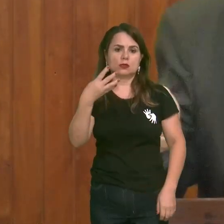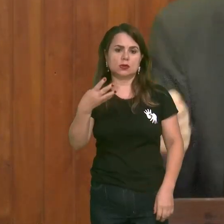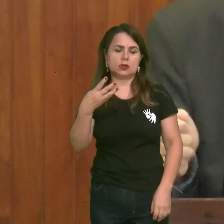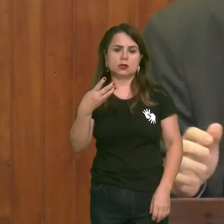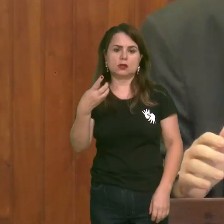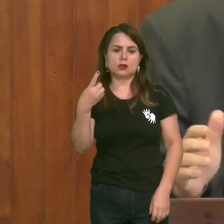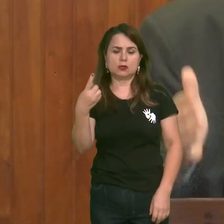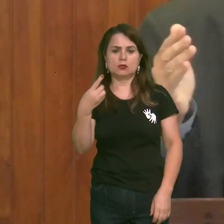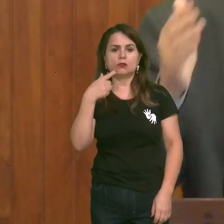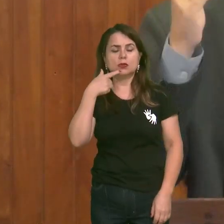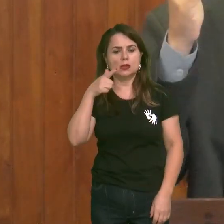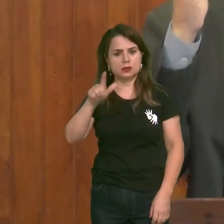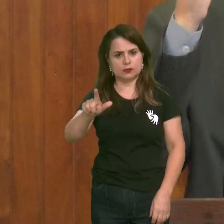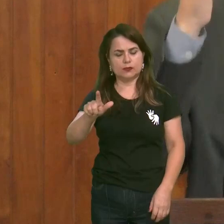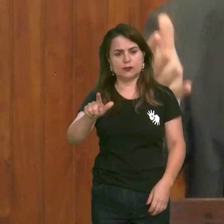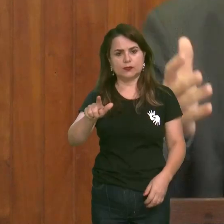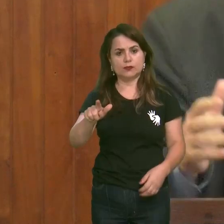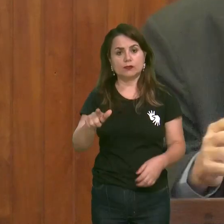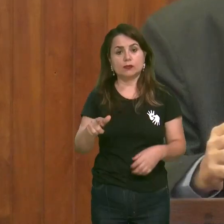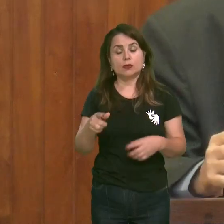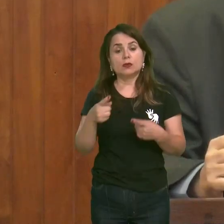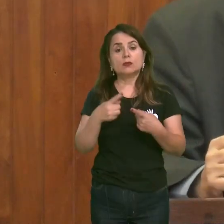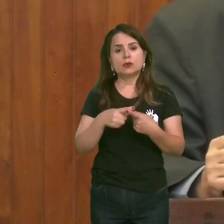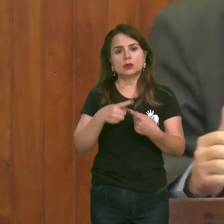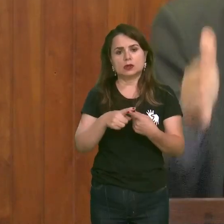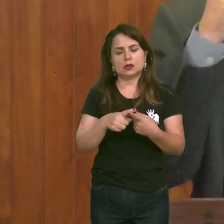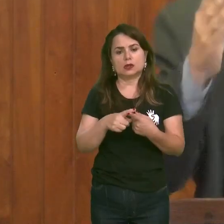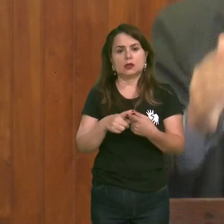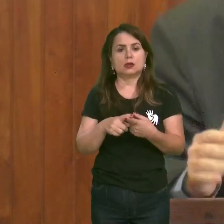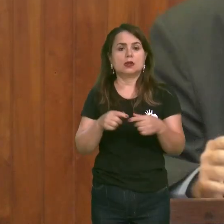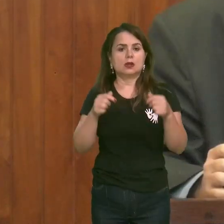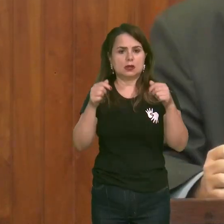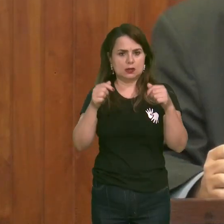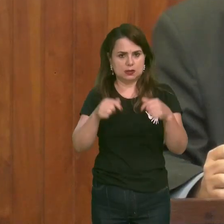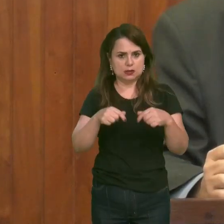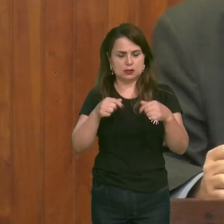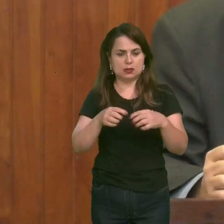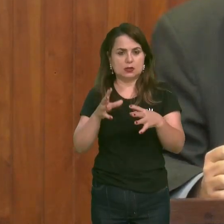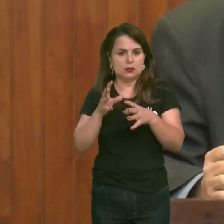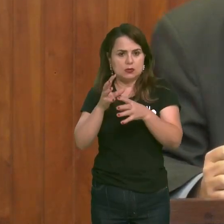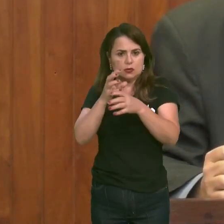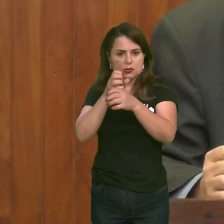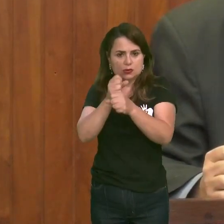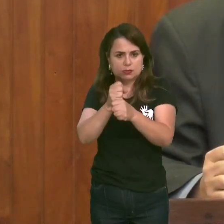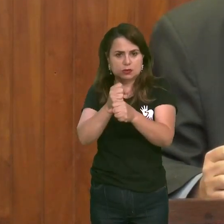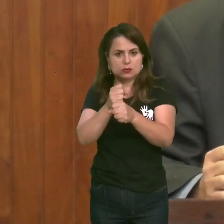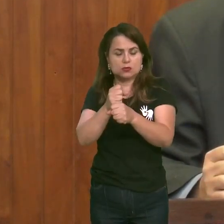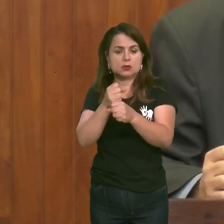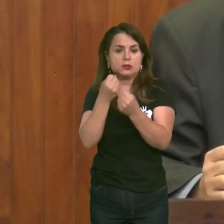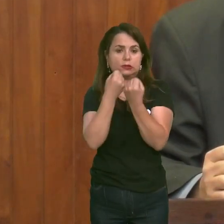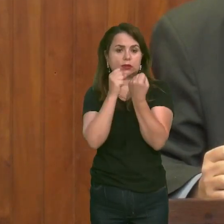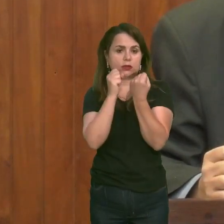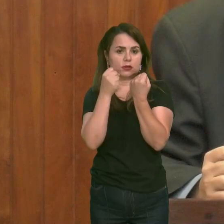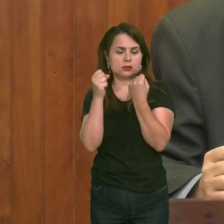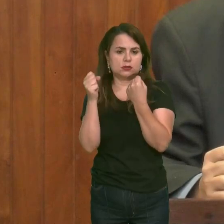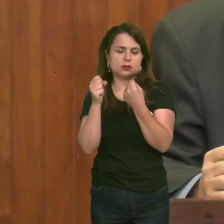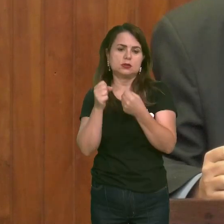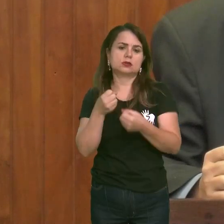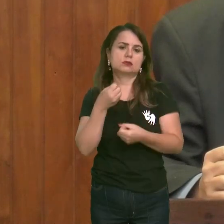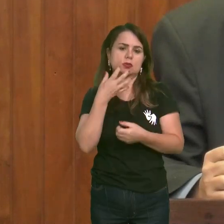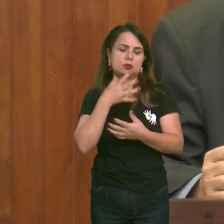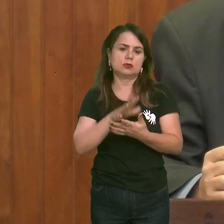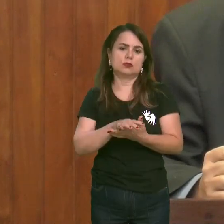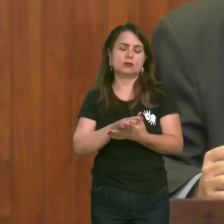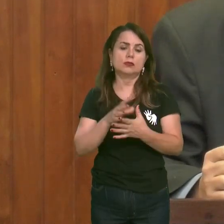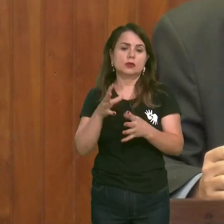ao vigor da população e da força produtiva dessa cidade ainda assim é um orçamento bastante grande essa